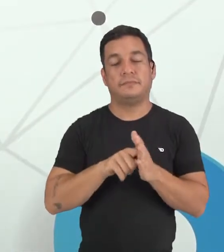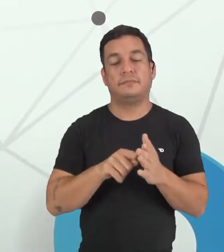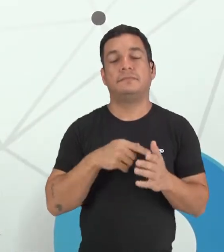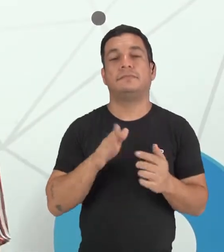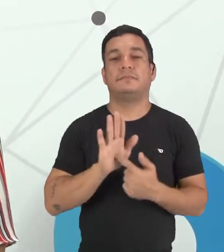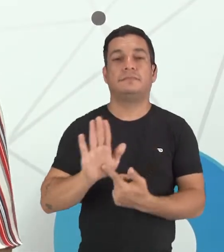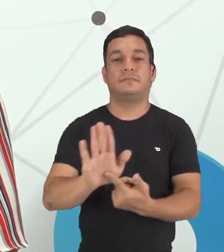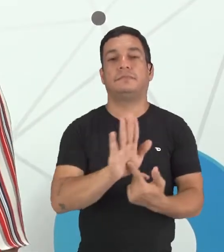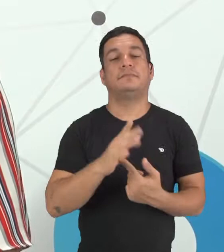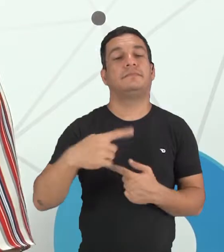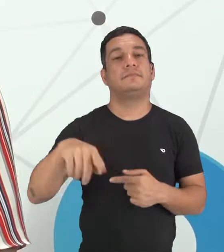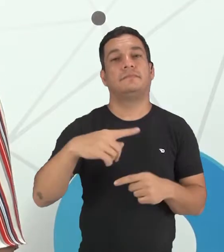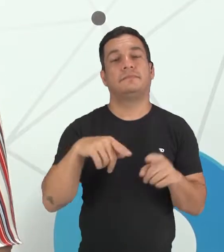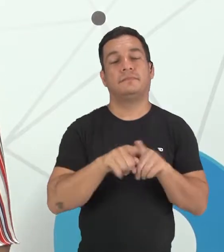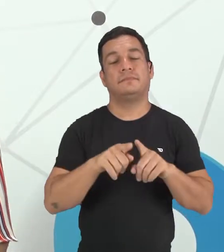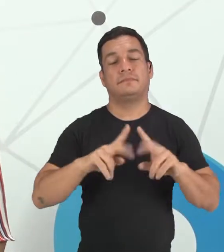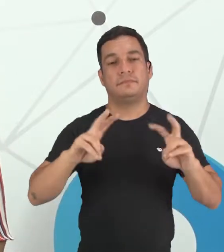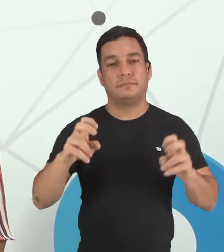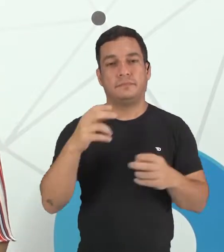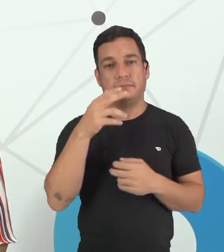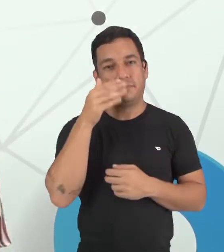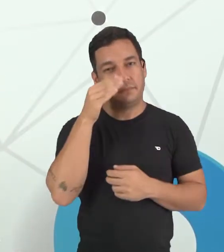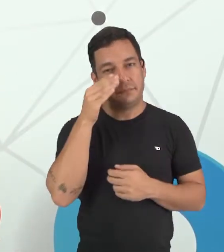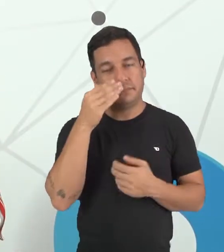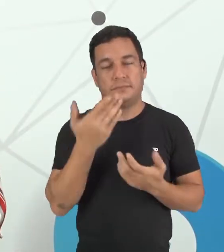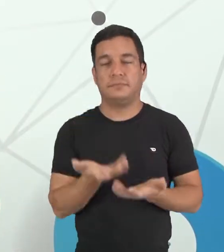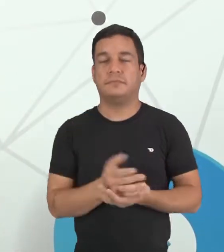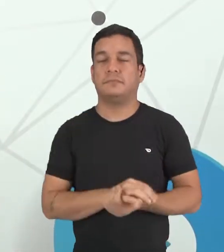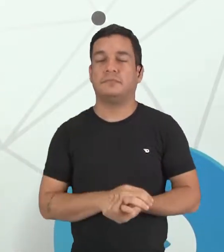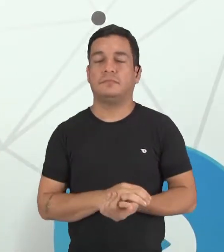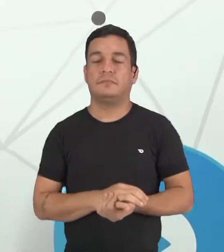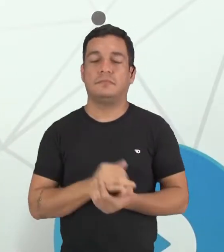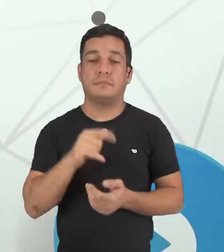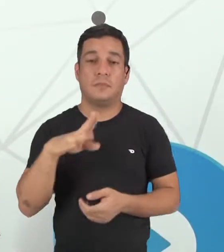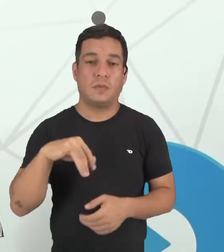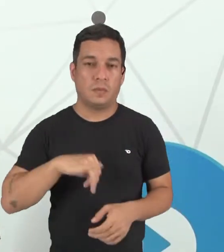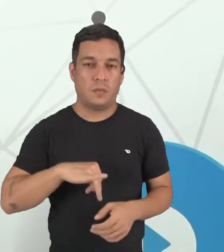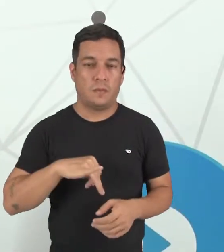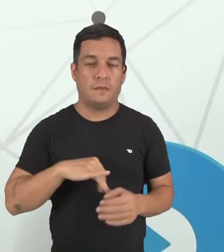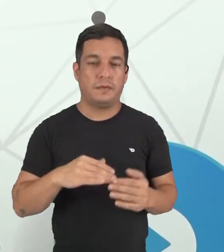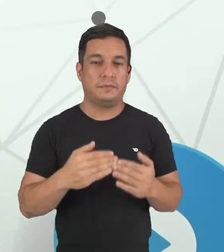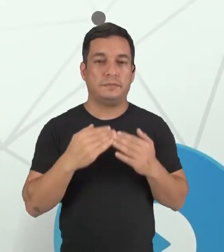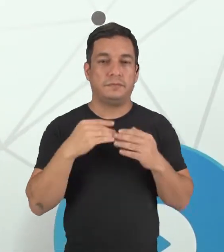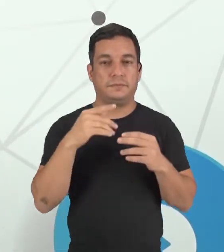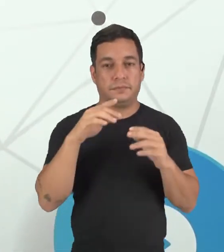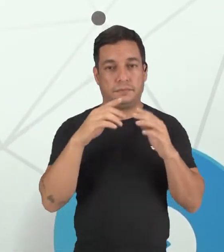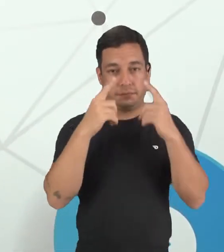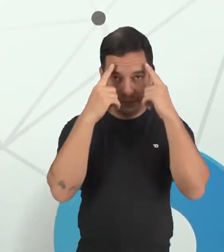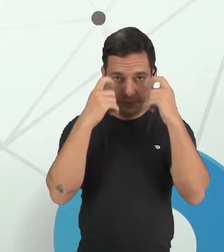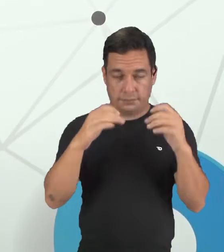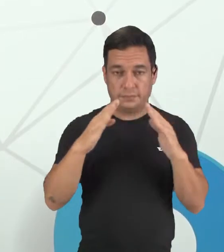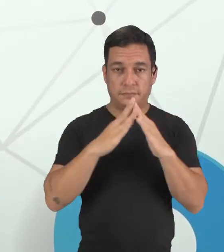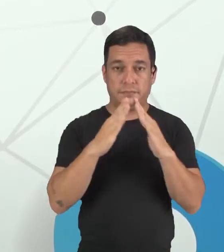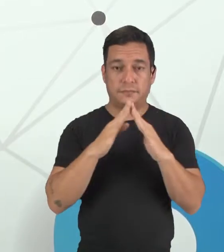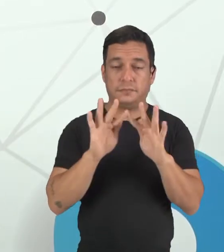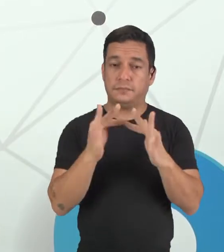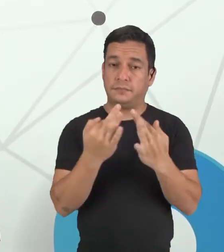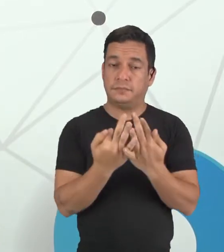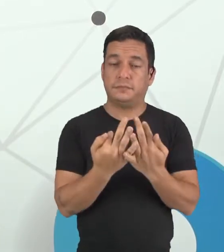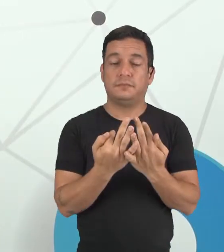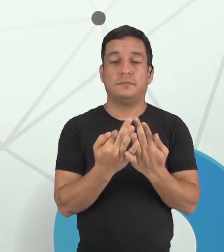quero trazer para vocês algo curioso. Quem sofre de violência doméstica e familiar?